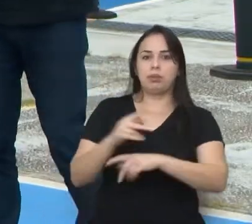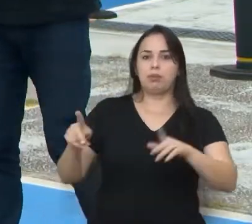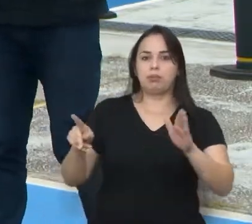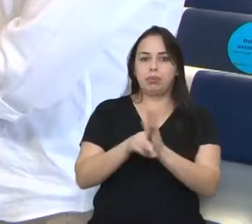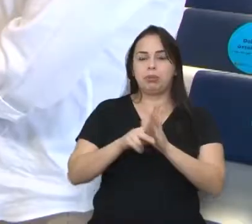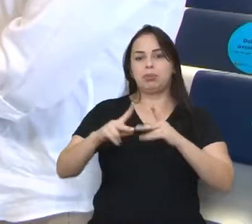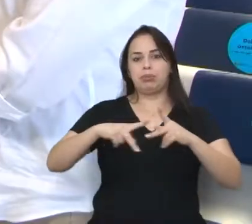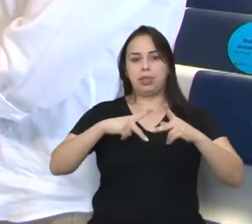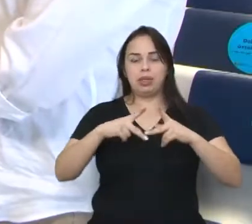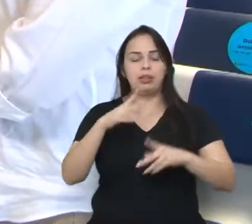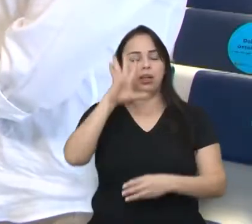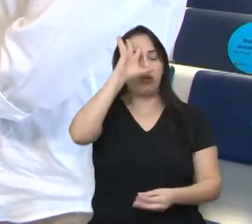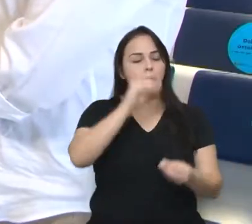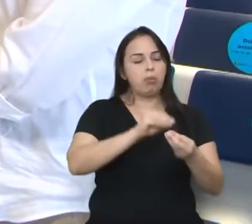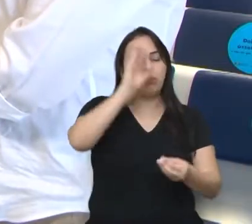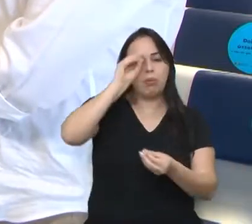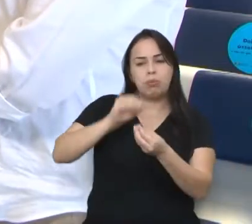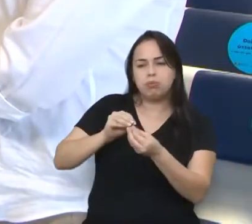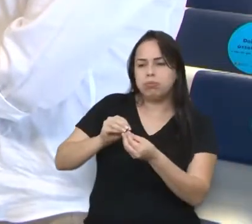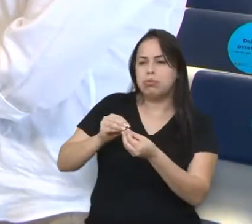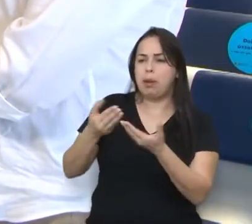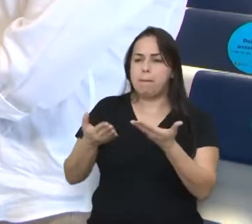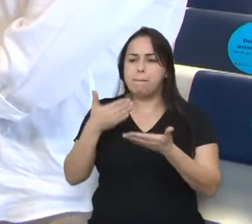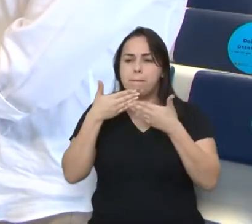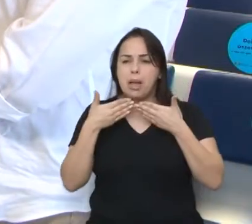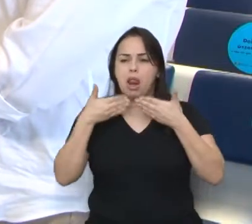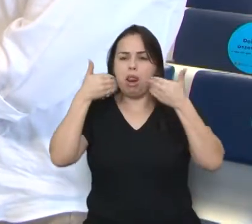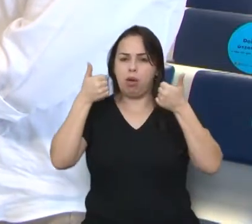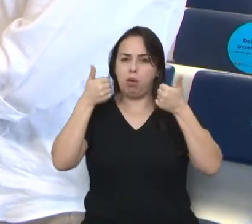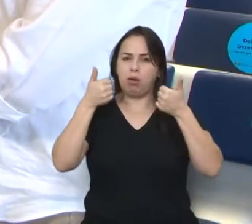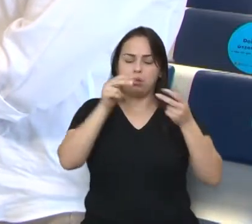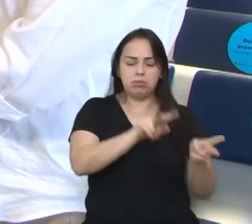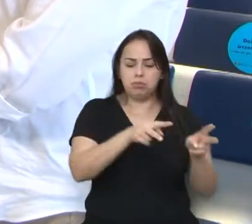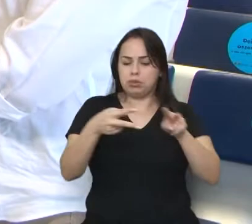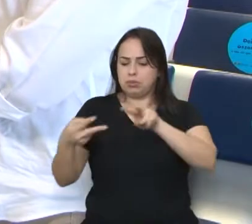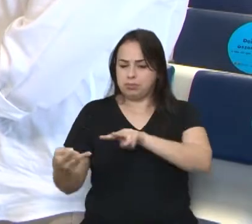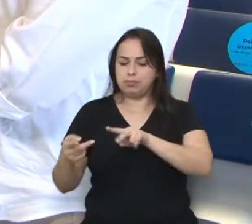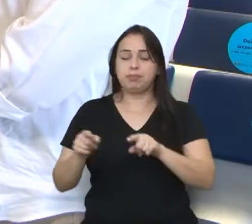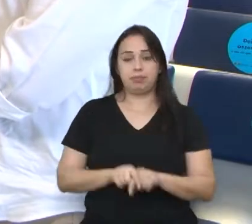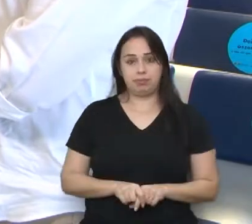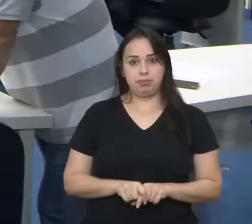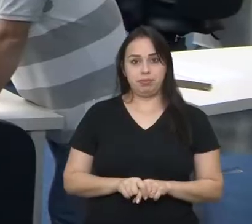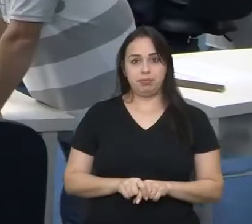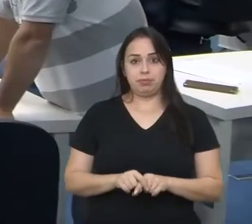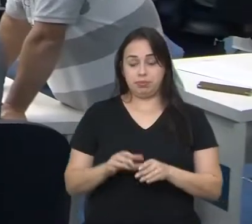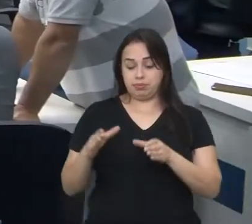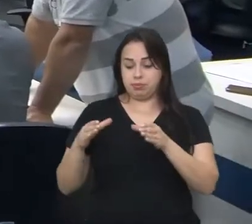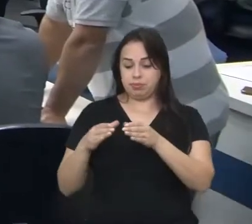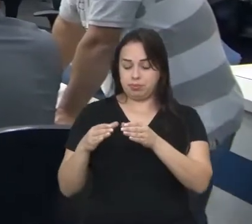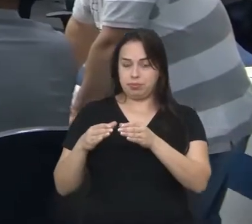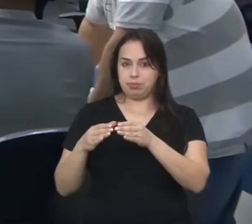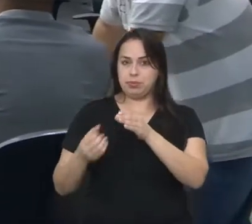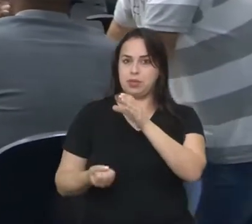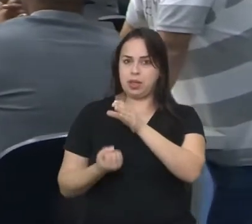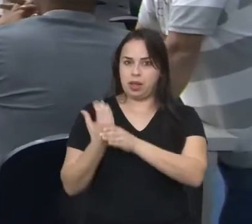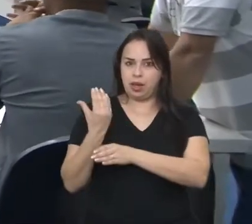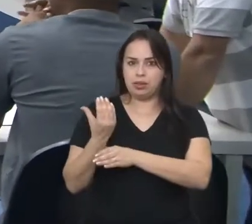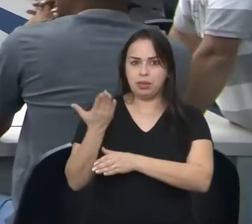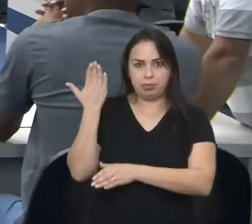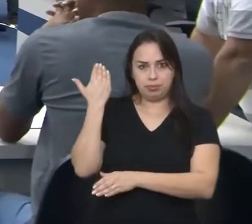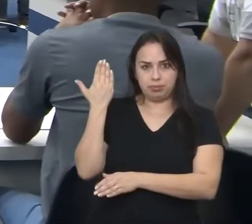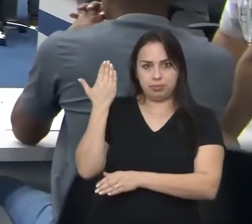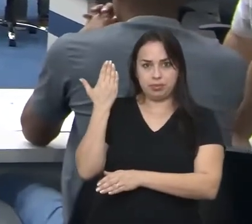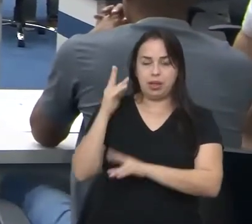São José para entender melhor o processo de concessão do espaço à iniciativa privada. A última frente, criada no